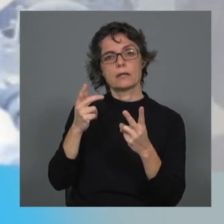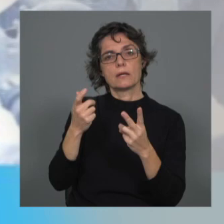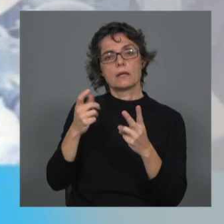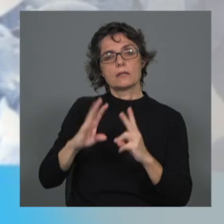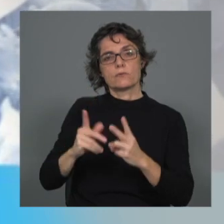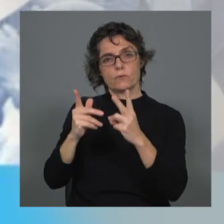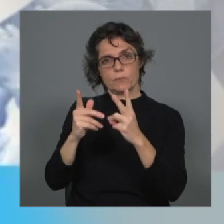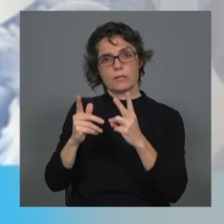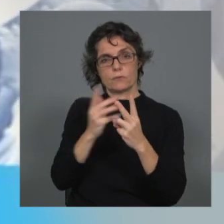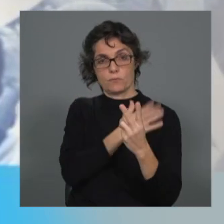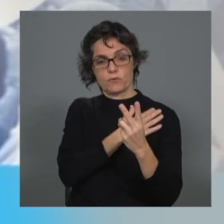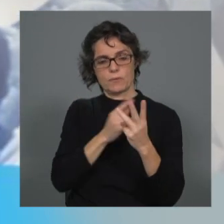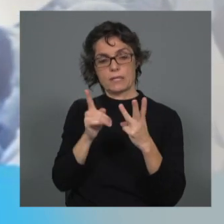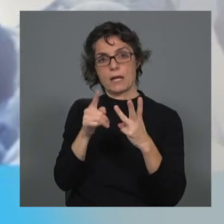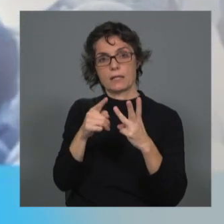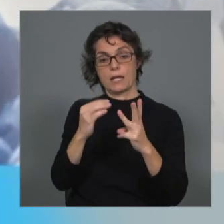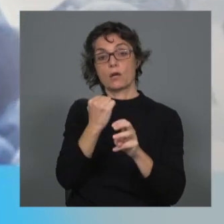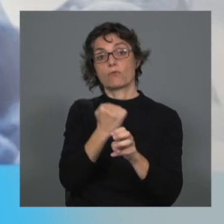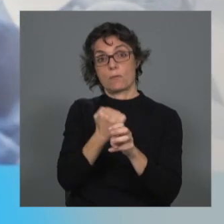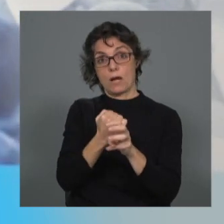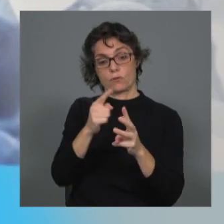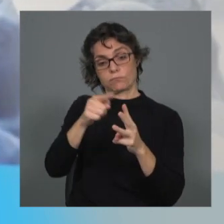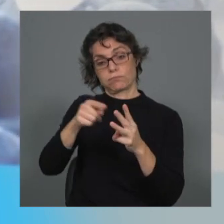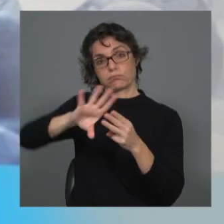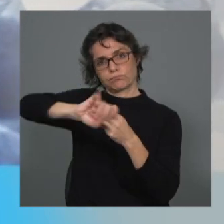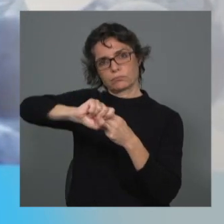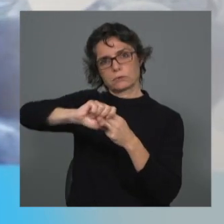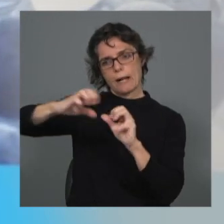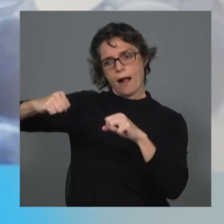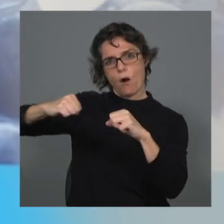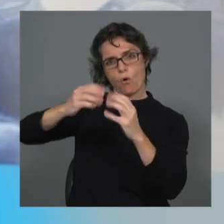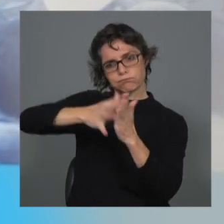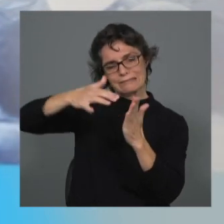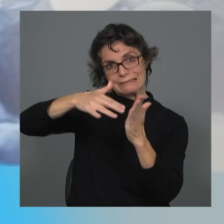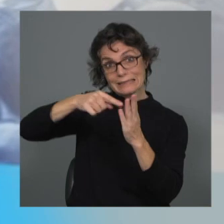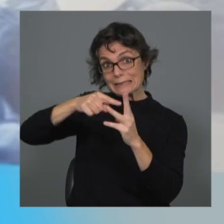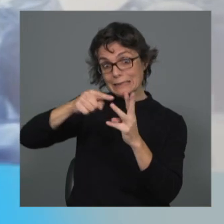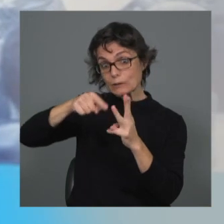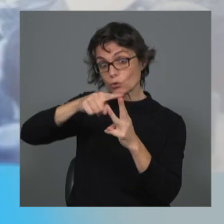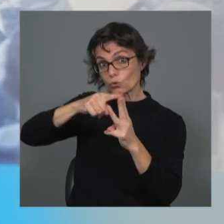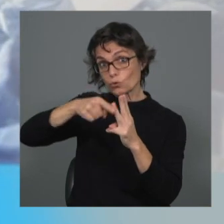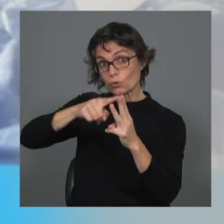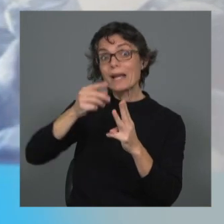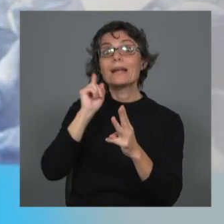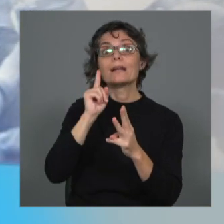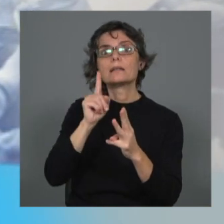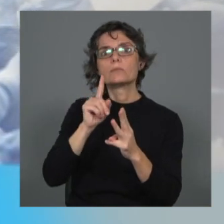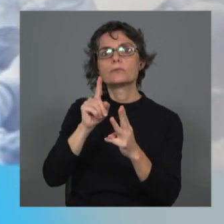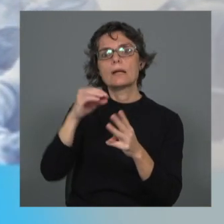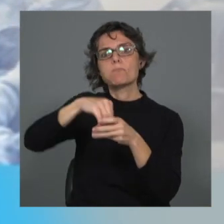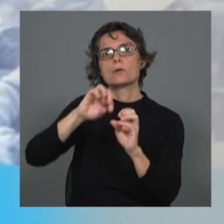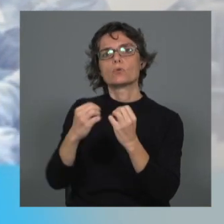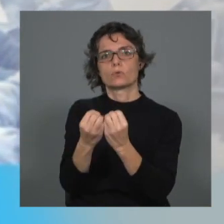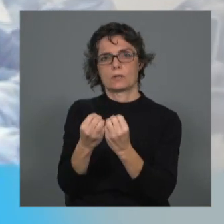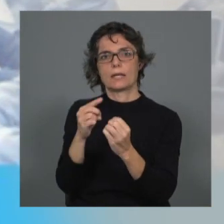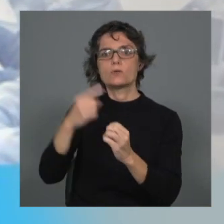o trabalho para a dignidade humana. Pois bem, este pacto social obriga a que haja mais